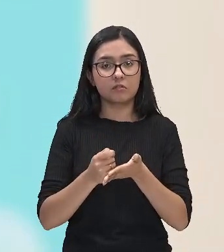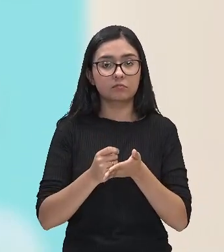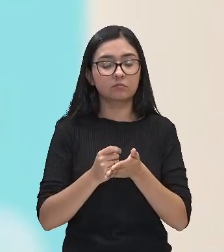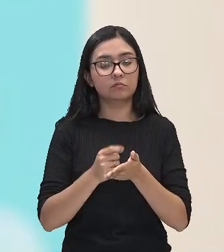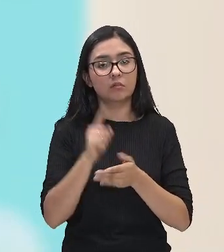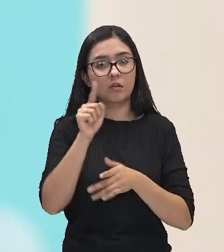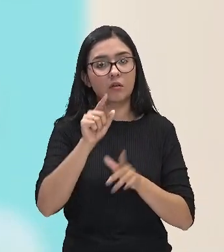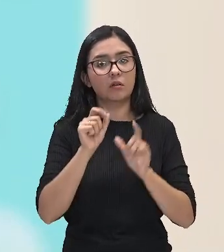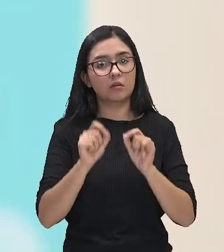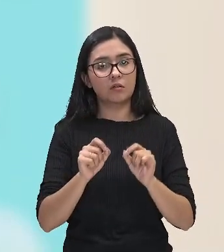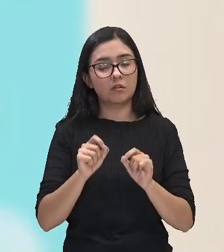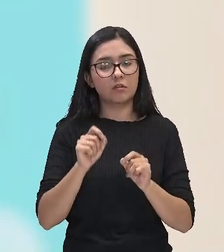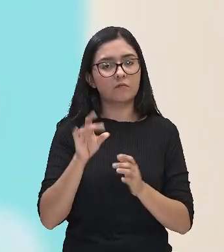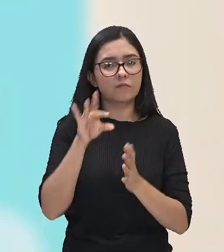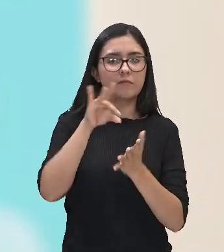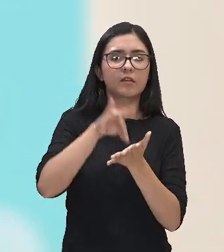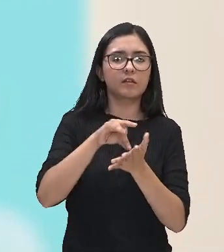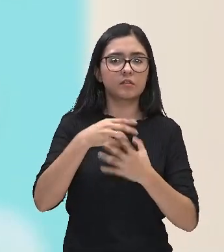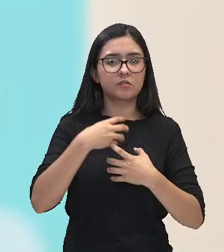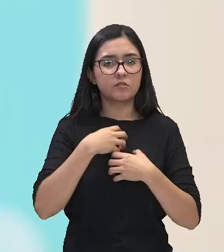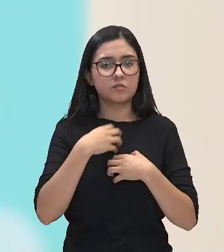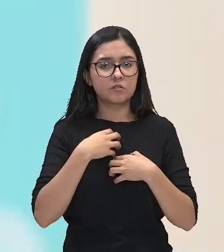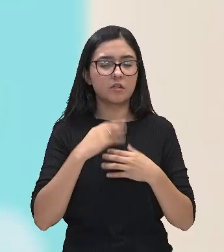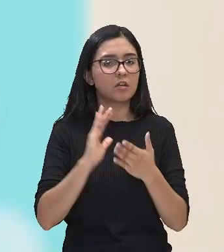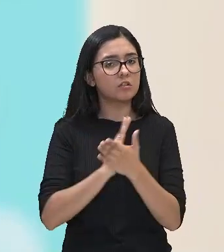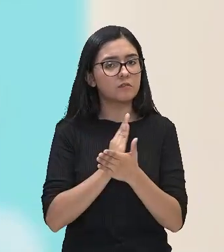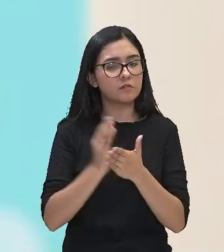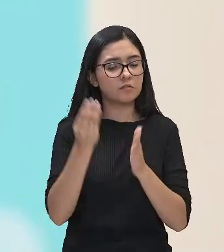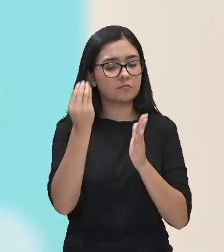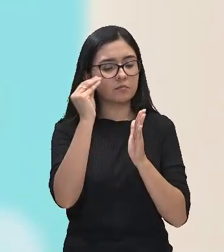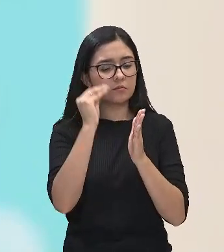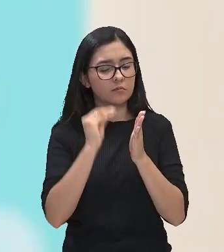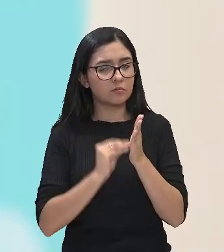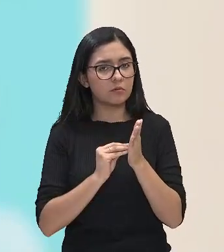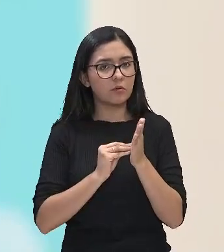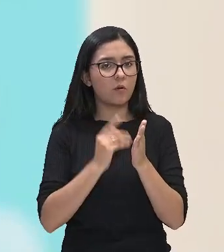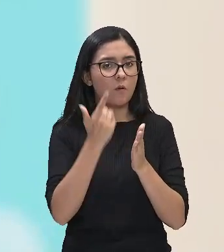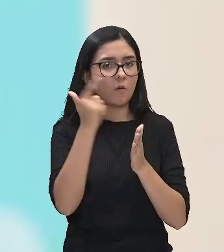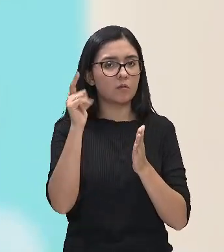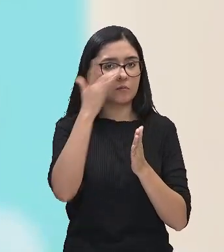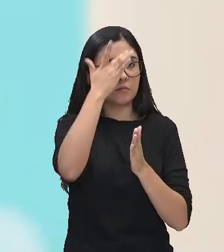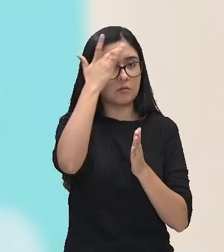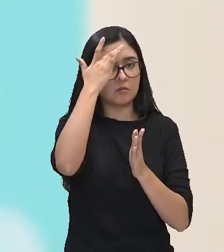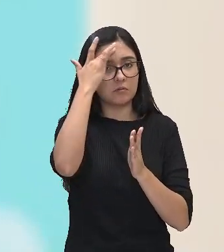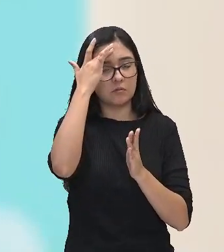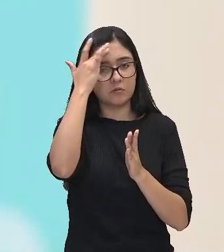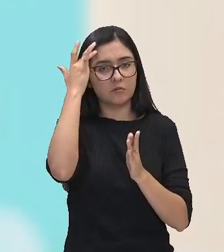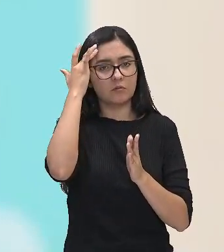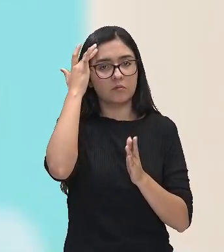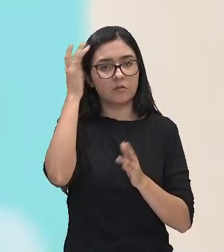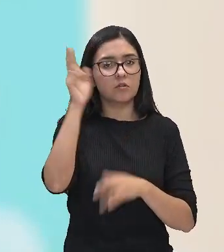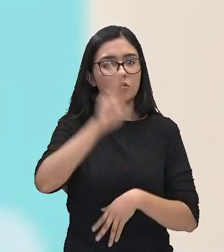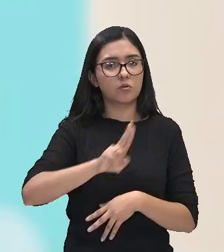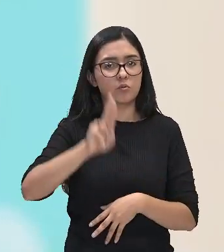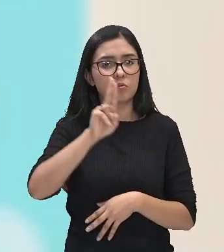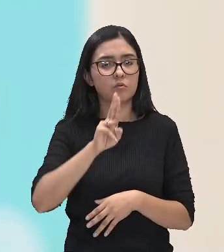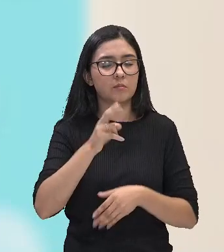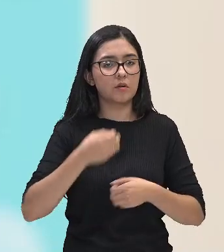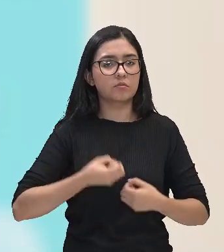ao que ele realmente sente. Às vezes ele coloca outra pessoa, né, para